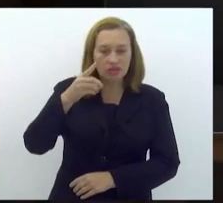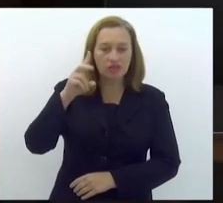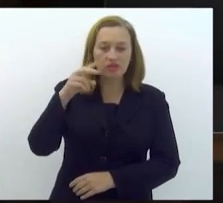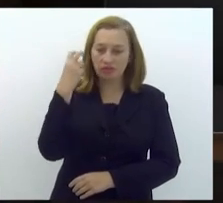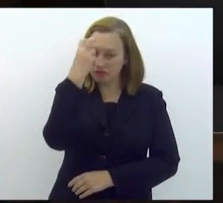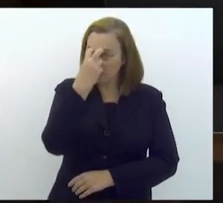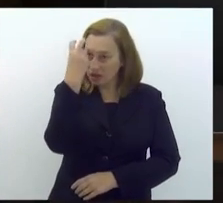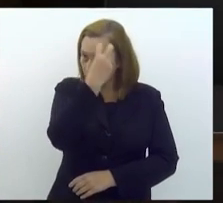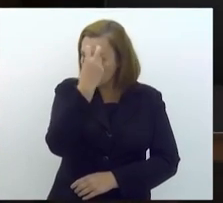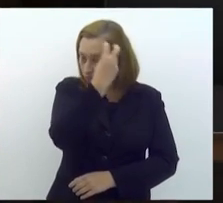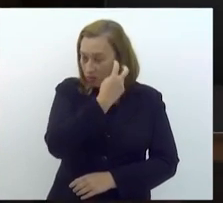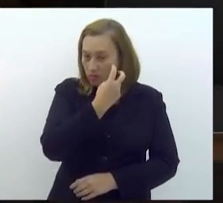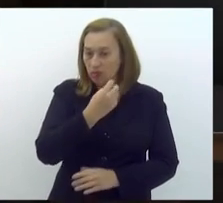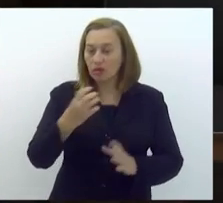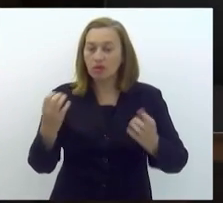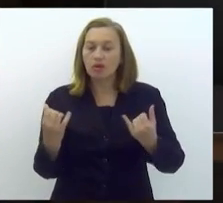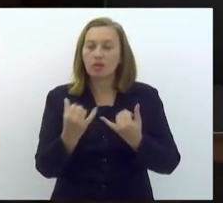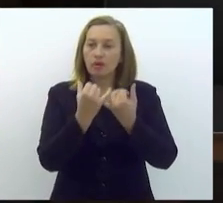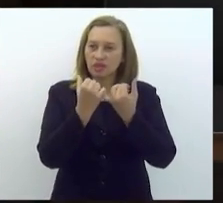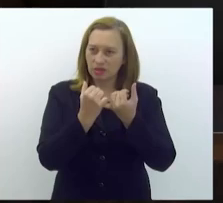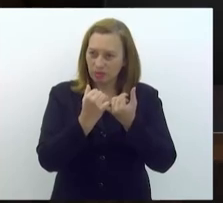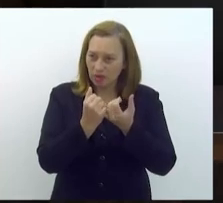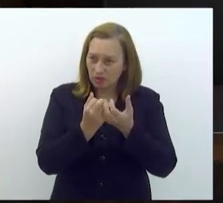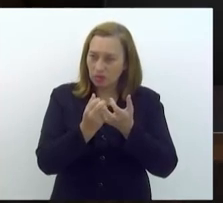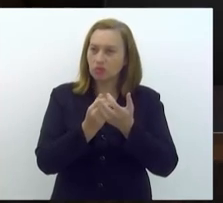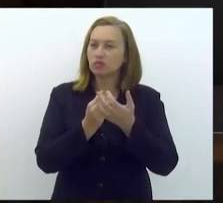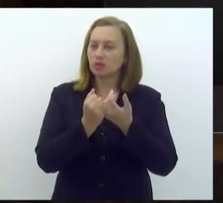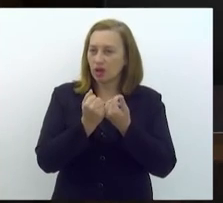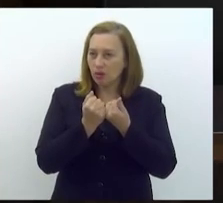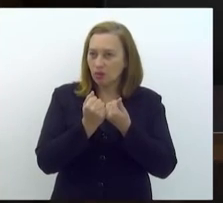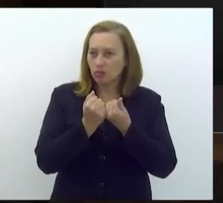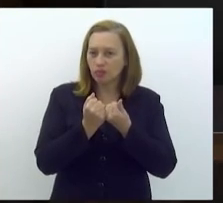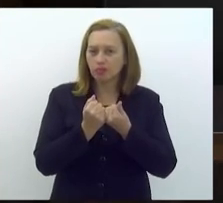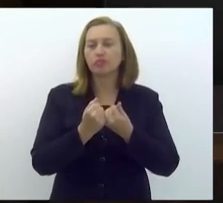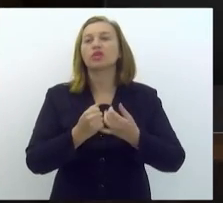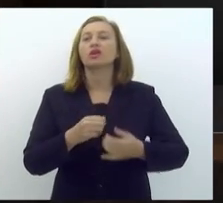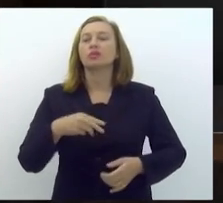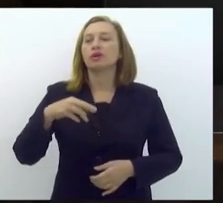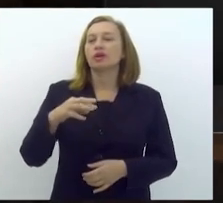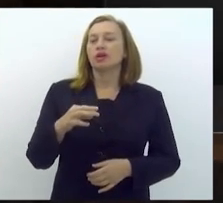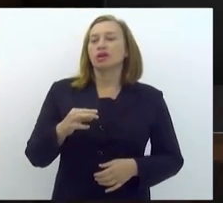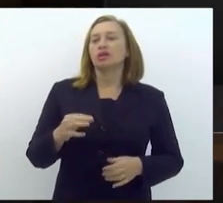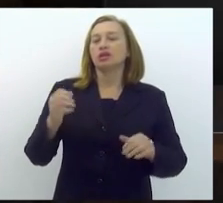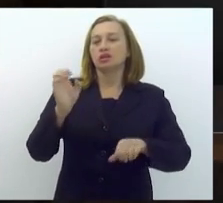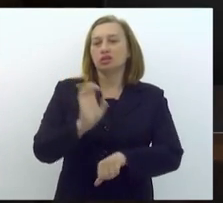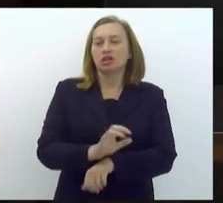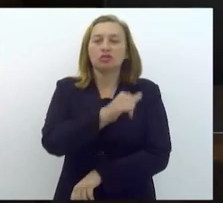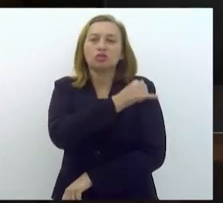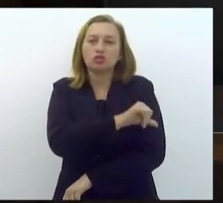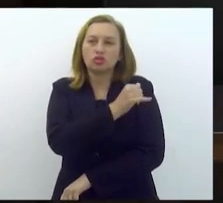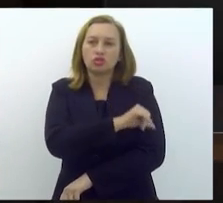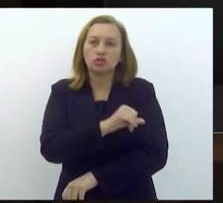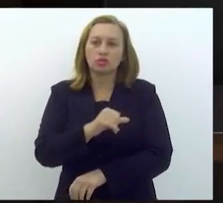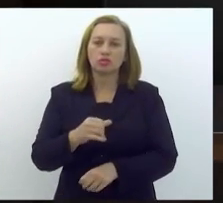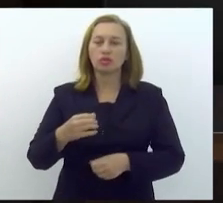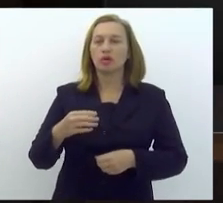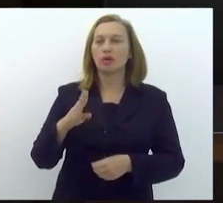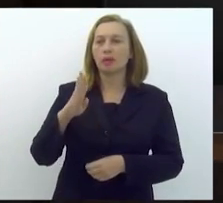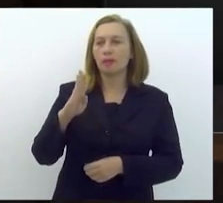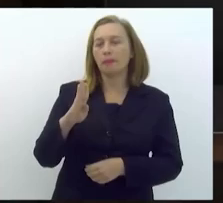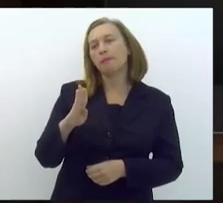que declara patrimônio cultural imaterial da cidade do estado do Rio de Janeiro os bailes das